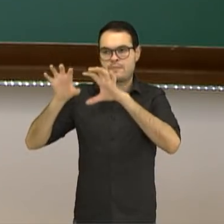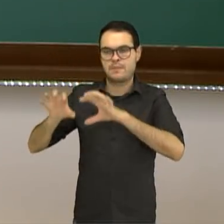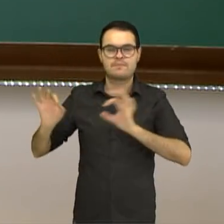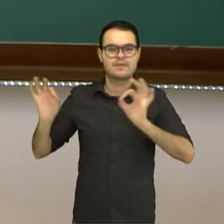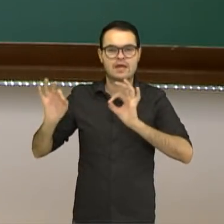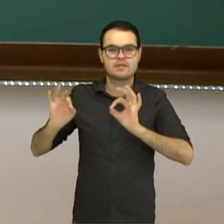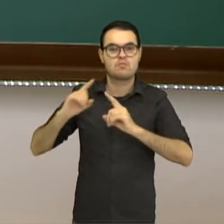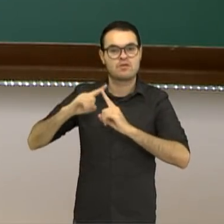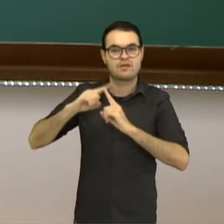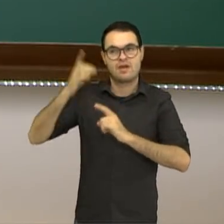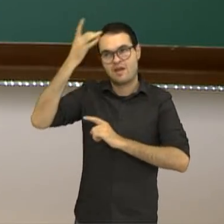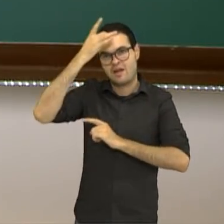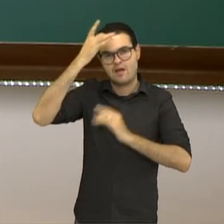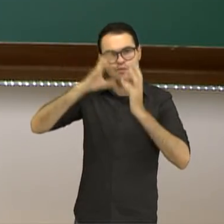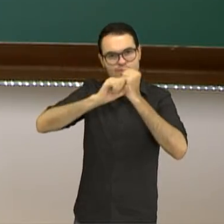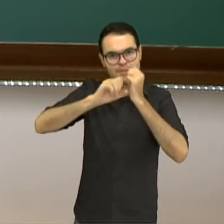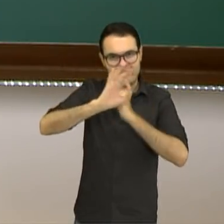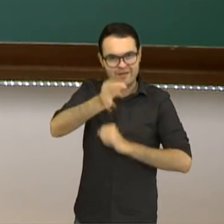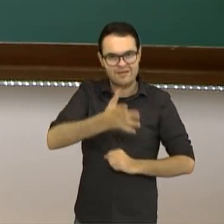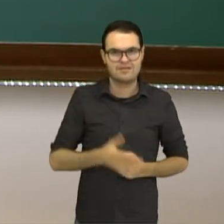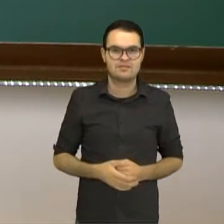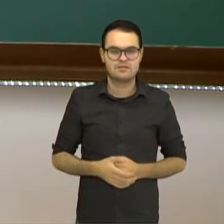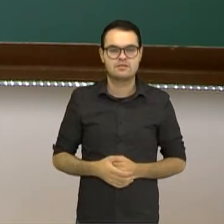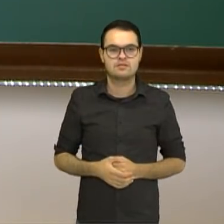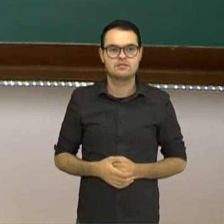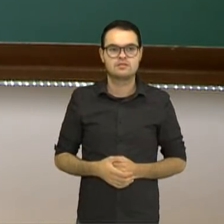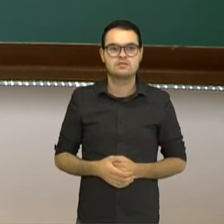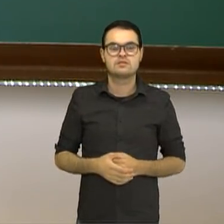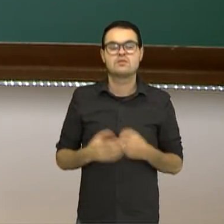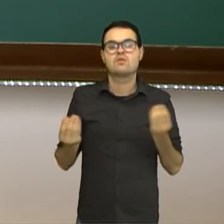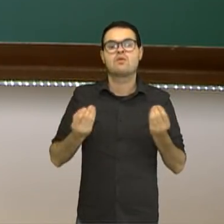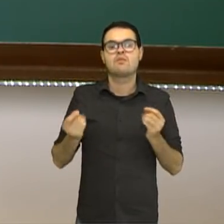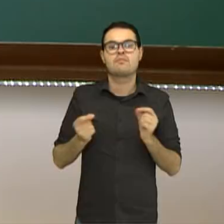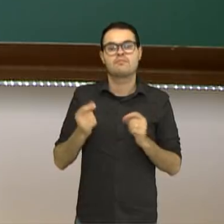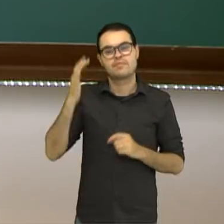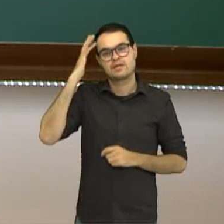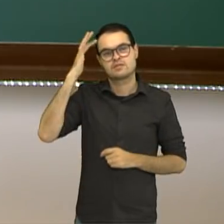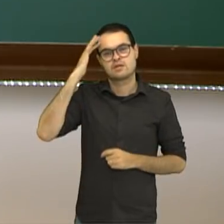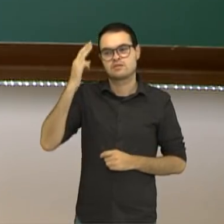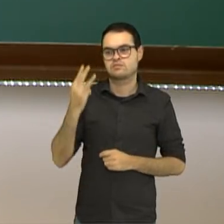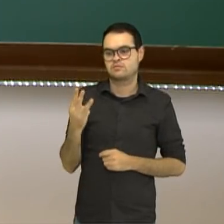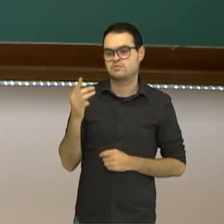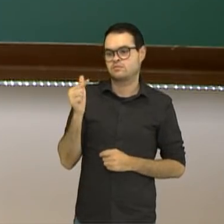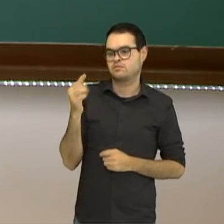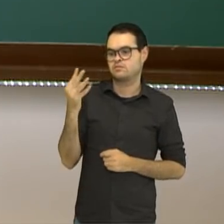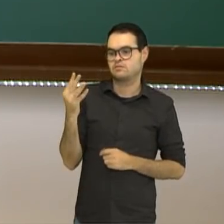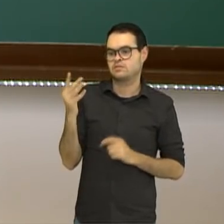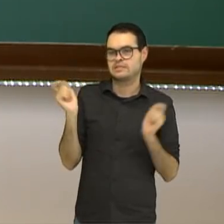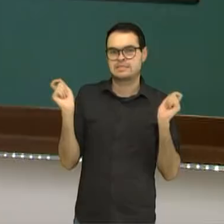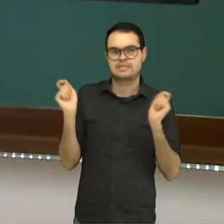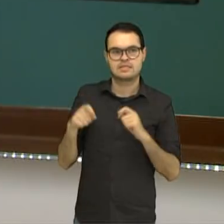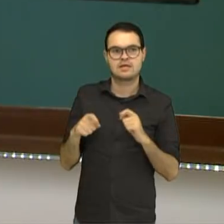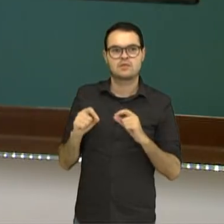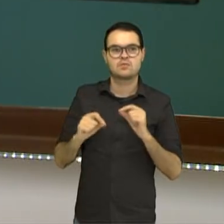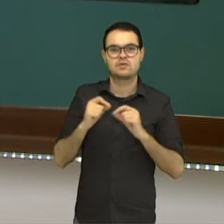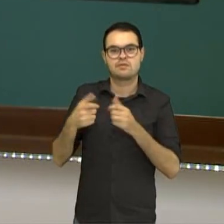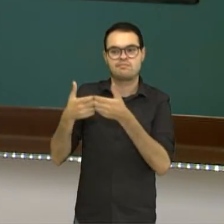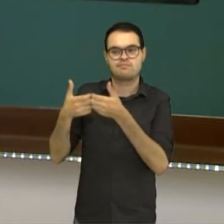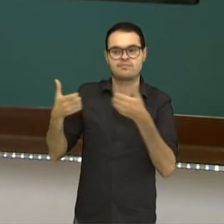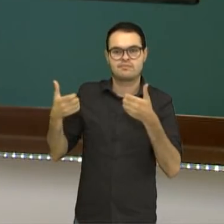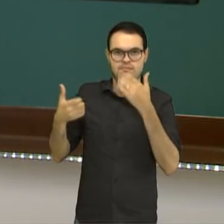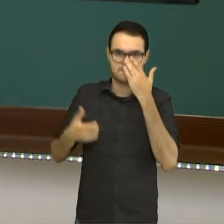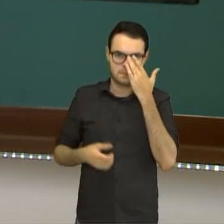não é de cálculo mental? Exatamente. Então, o que que eu vou pensar? Que o 374 eu posso dividir,